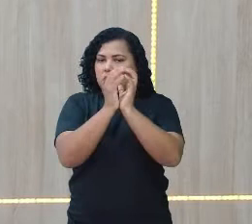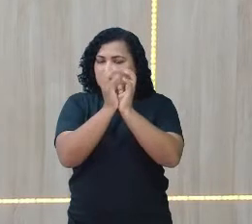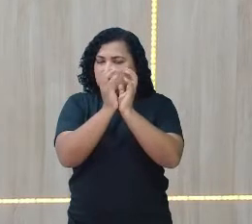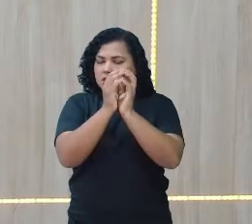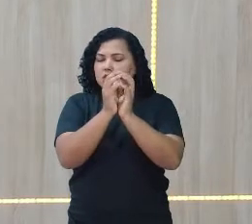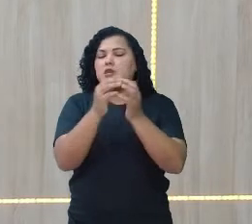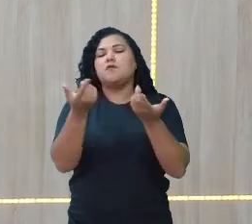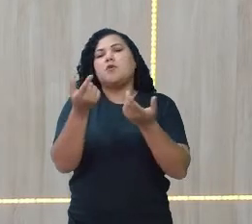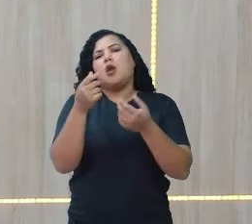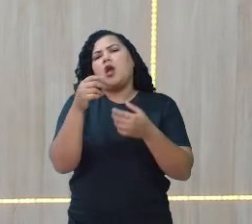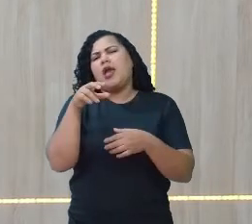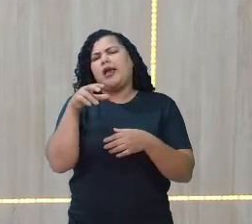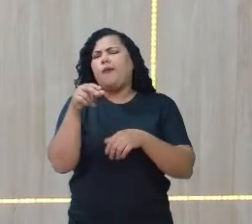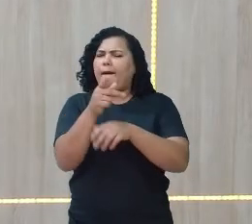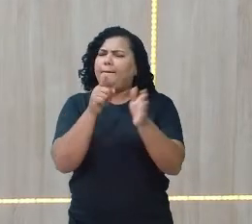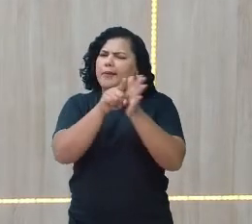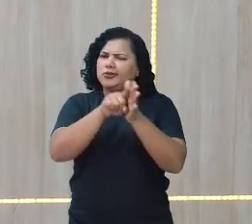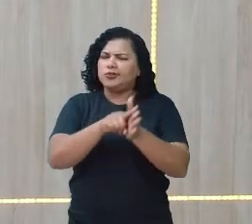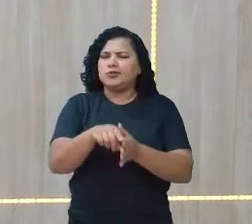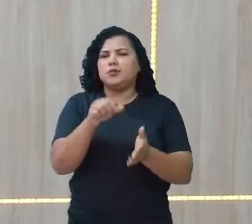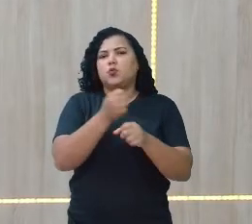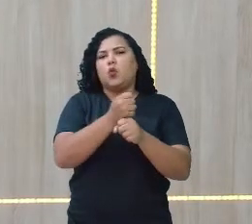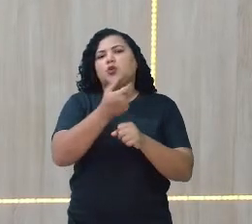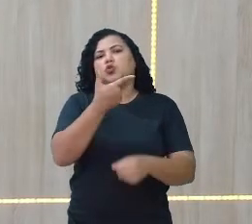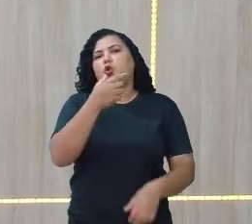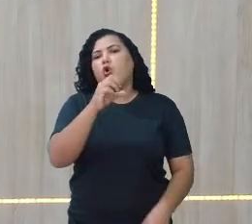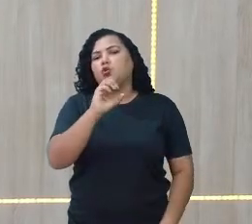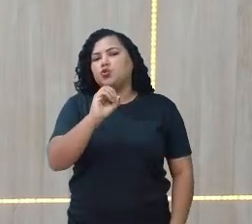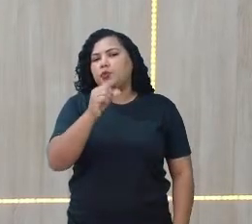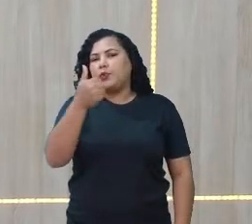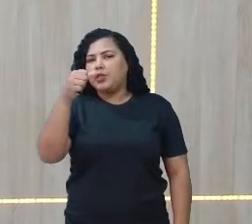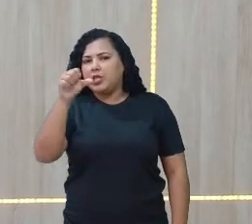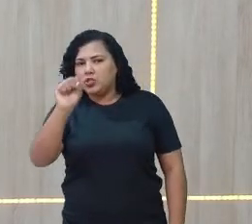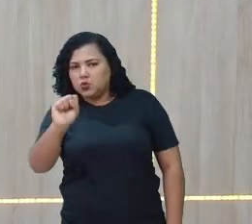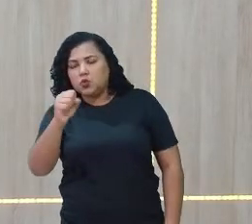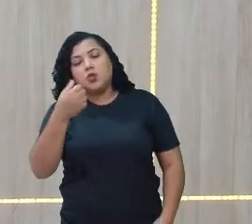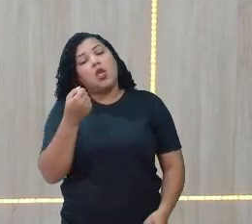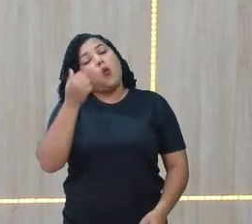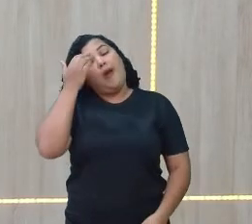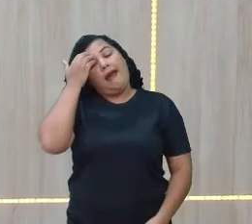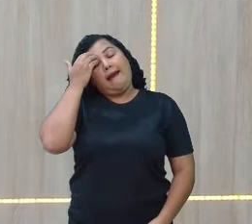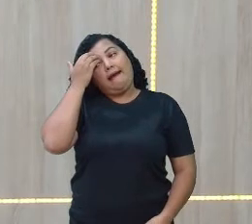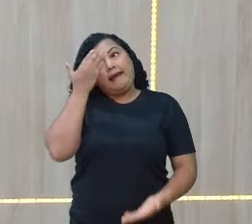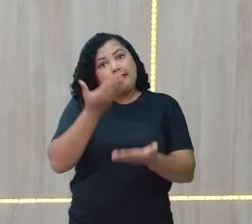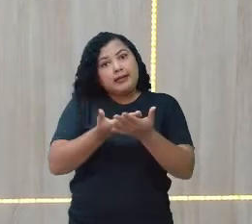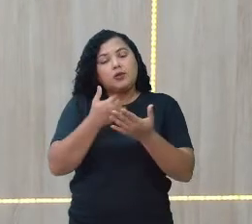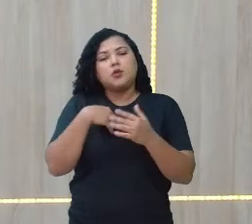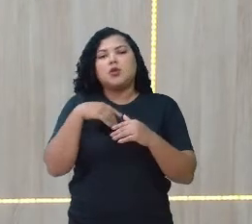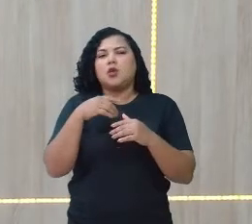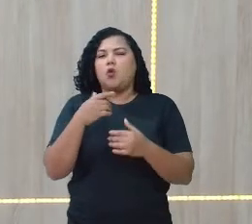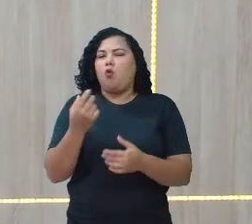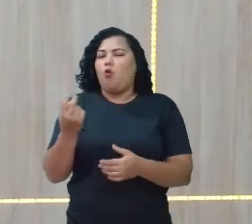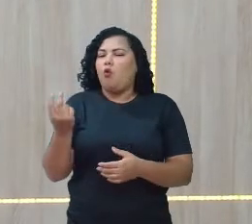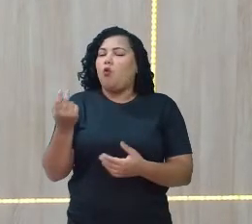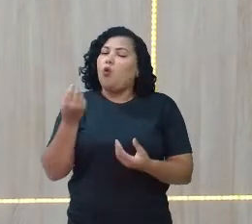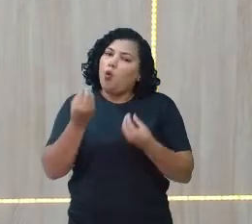metropolitana, isso é uma pesquisa de 2018, né? Acredito que, inclusive, com a alta dos preços dos combustíveis, esse número de